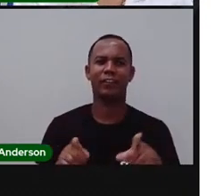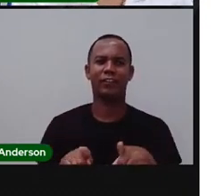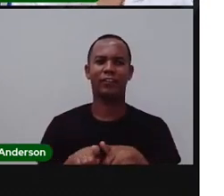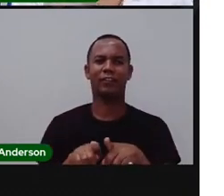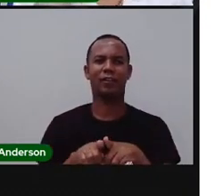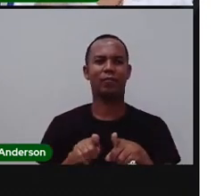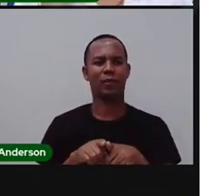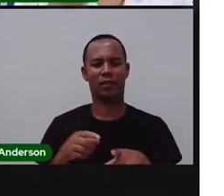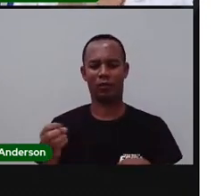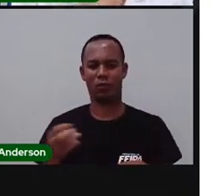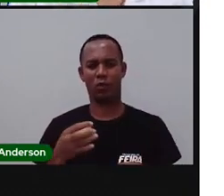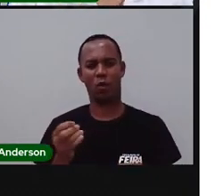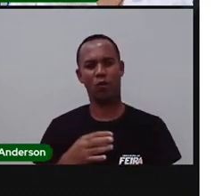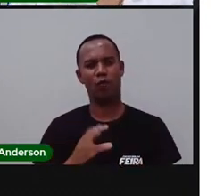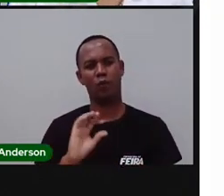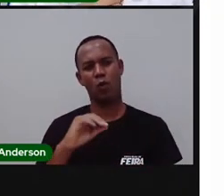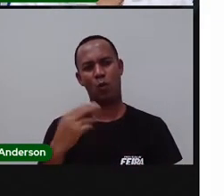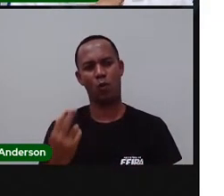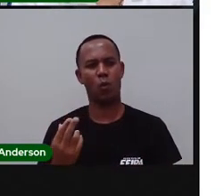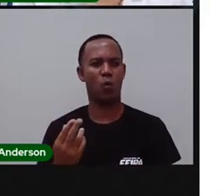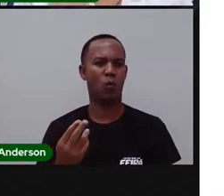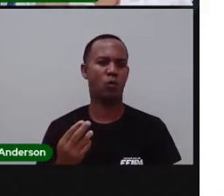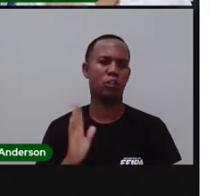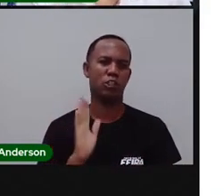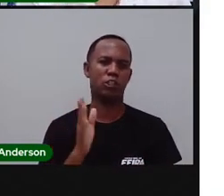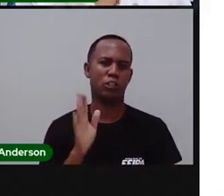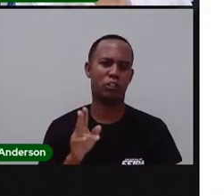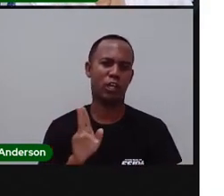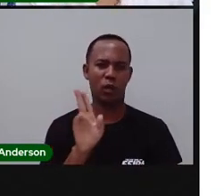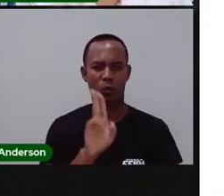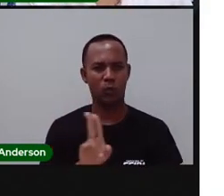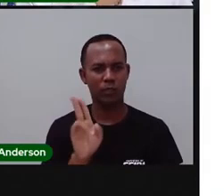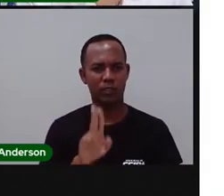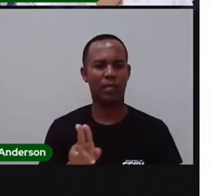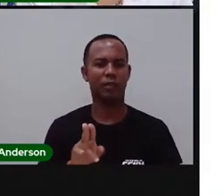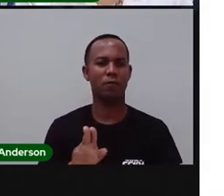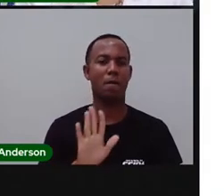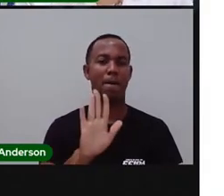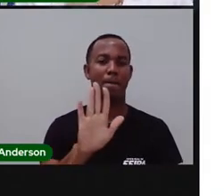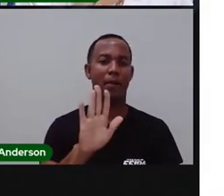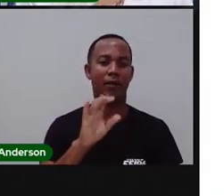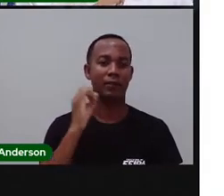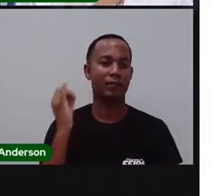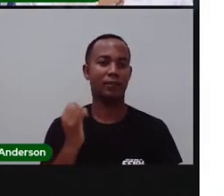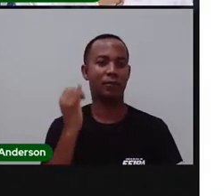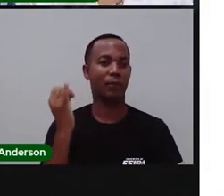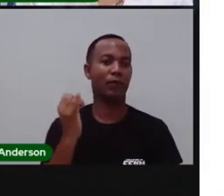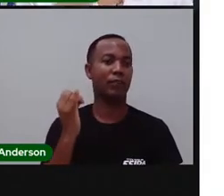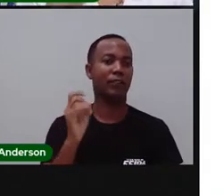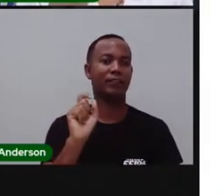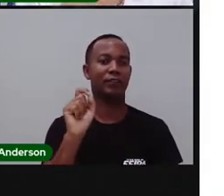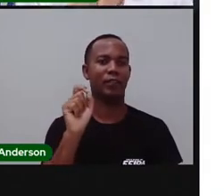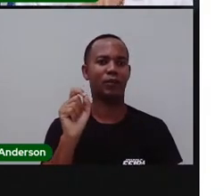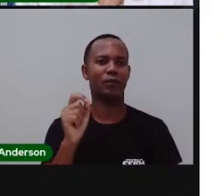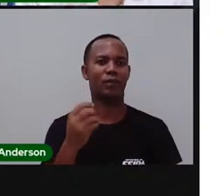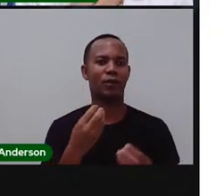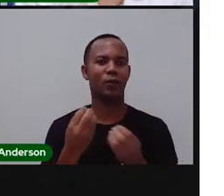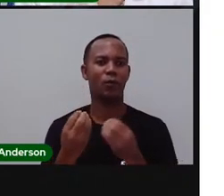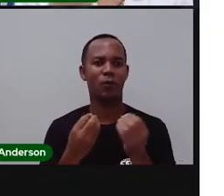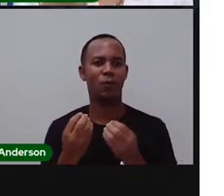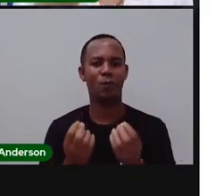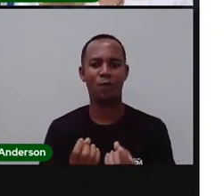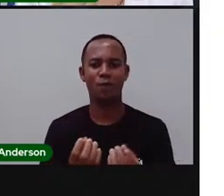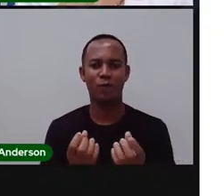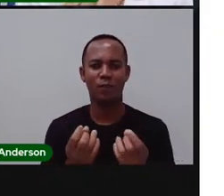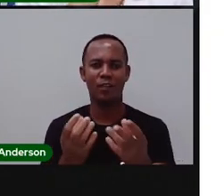roupas novas, roupas usadas, e a ideia do comércio, de você, na verdade, arrecadar esse dinheiro para